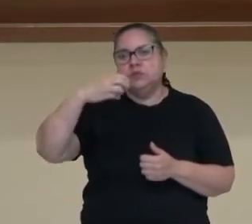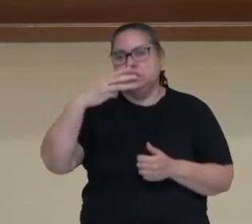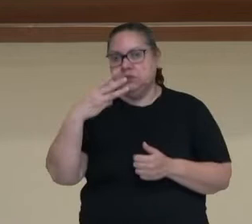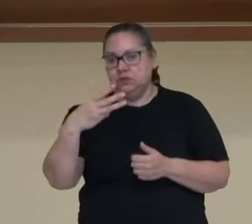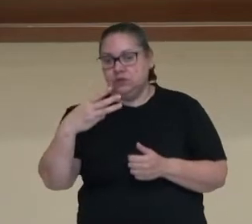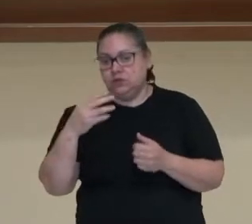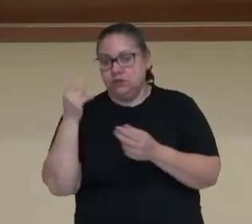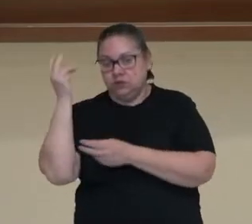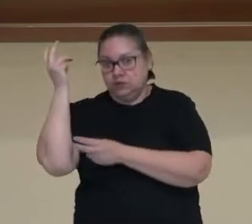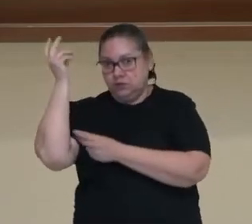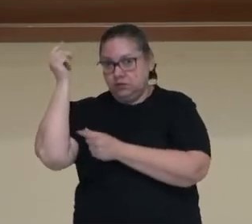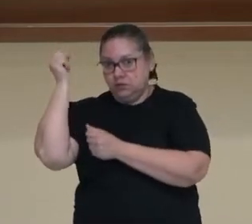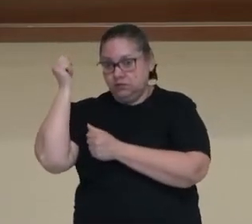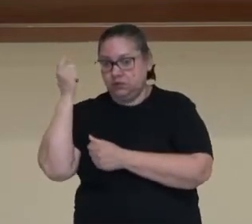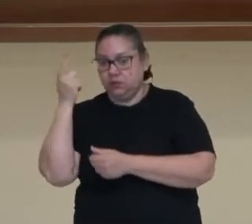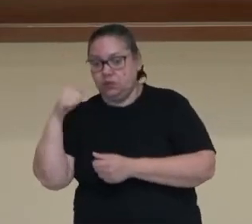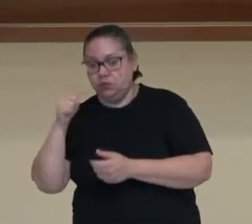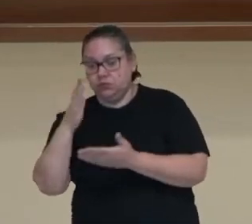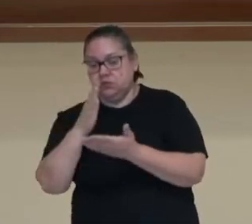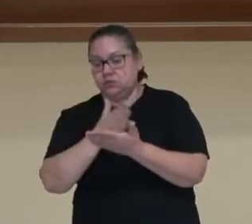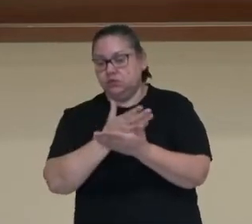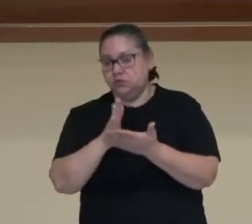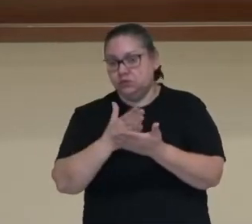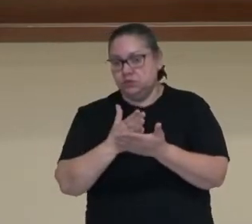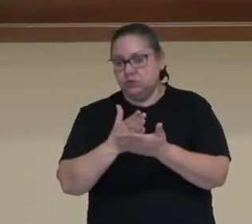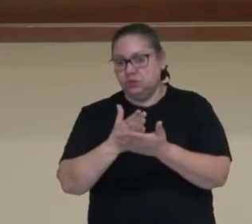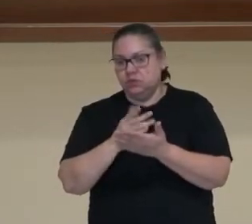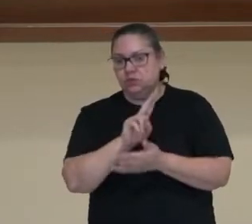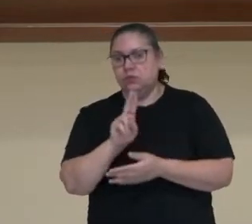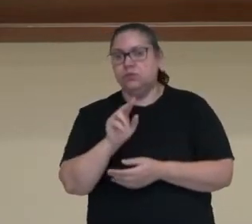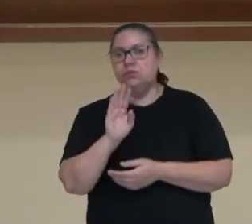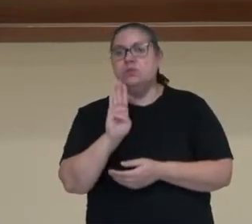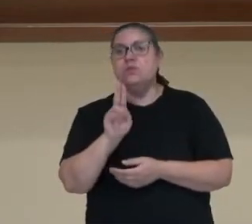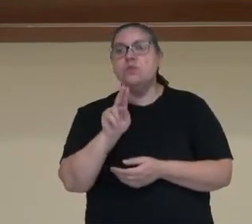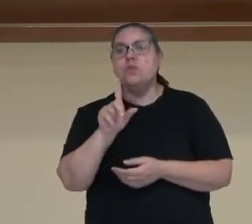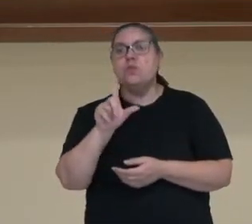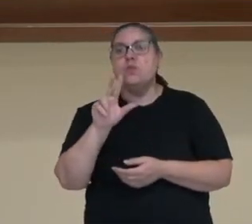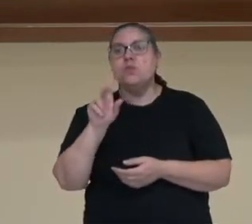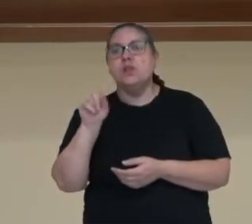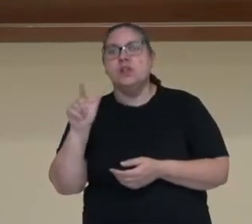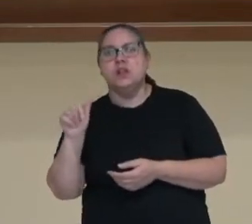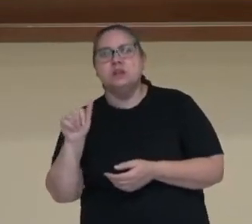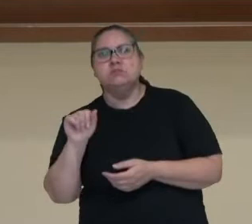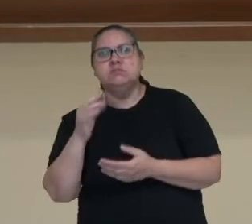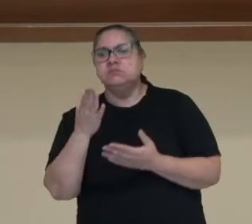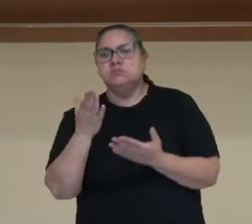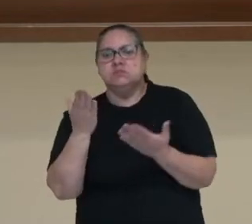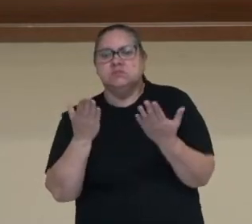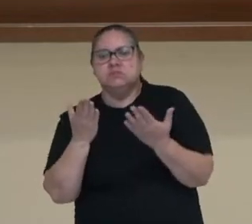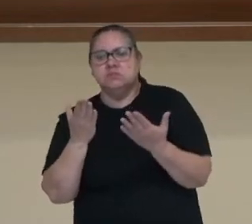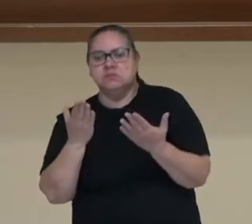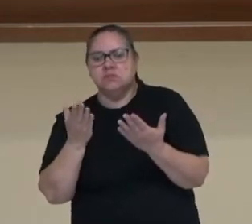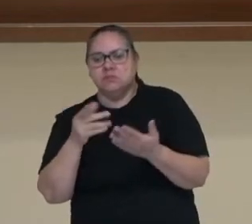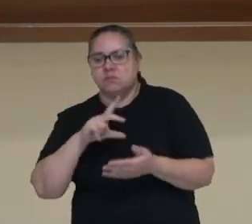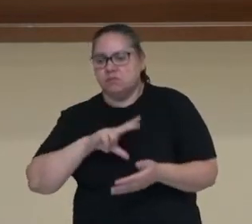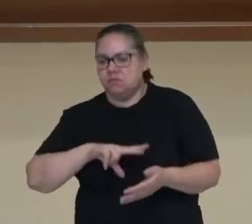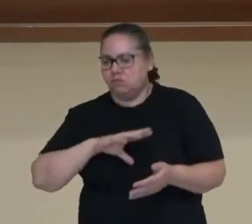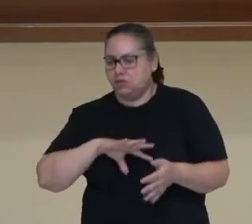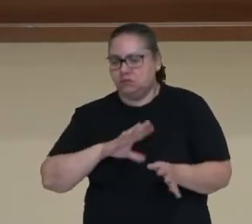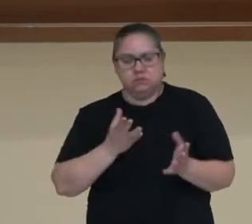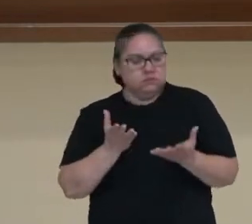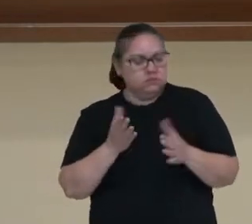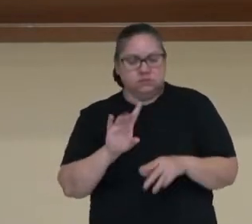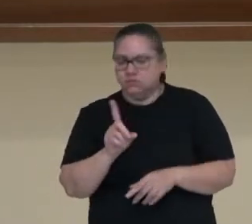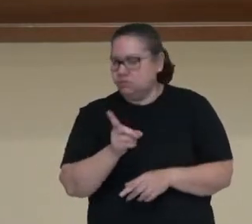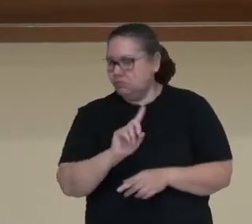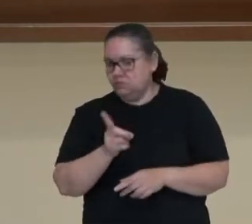tentou propor uma outra divisão, né, chamada Bula Intercoeteira. Uma curiosidade que os portugueses não aceitaram ela. Falaram, não, essa